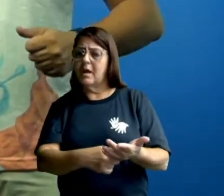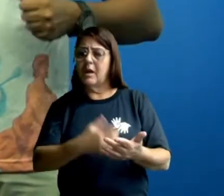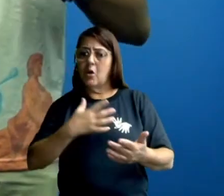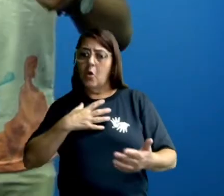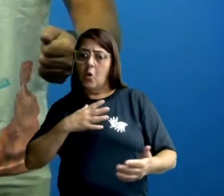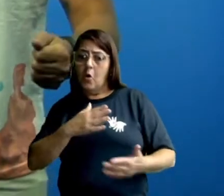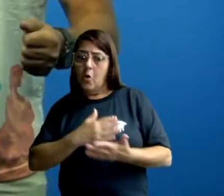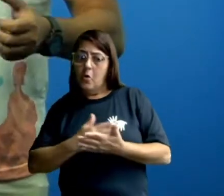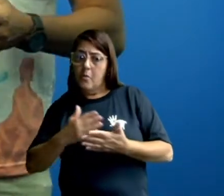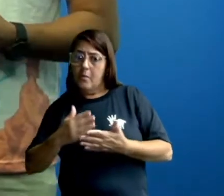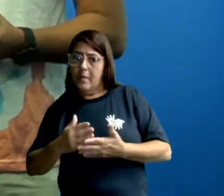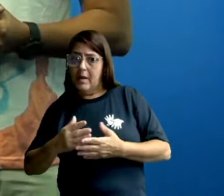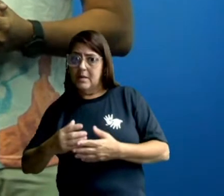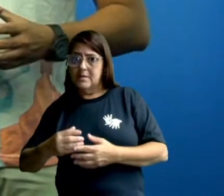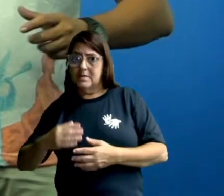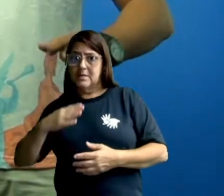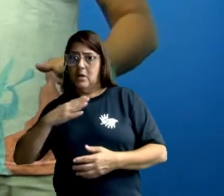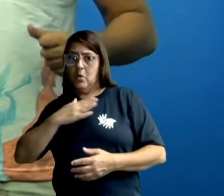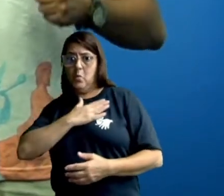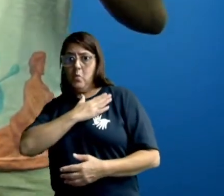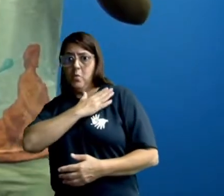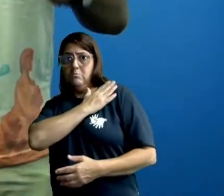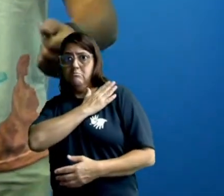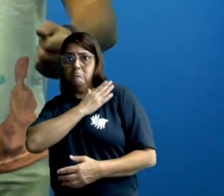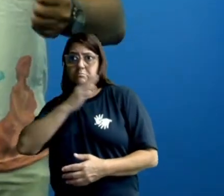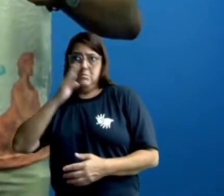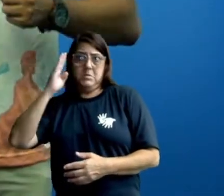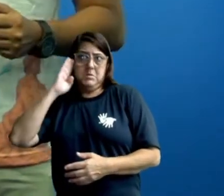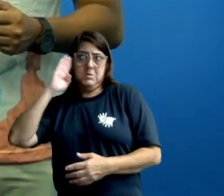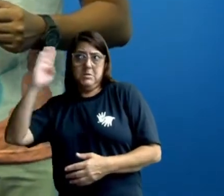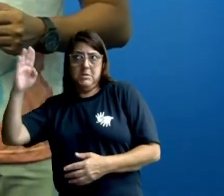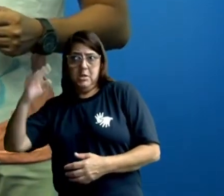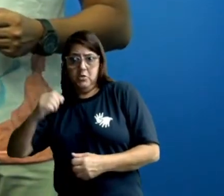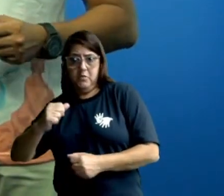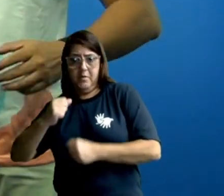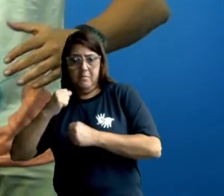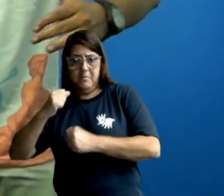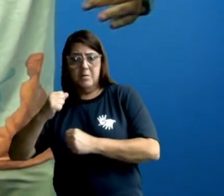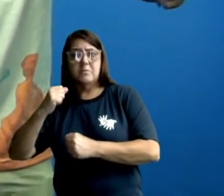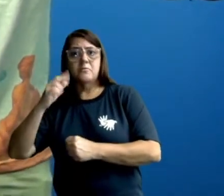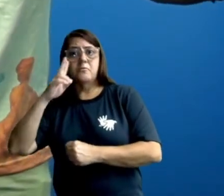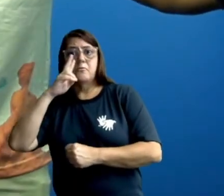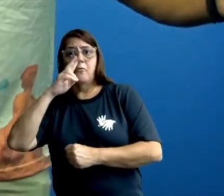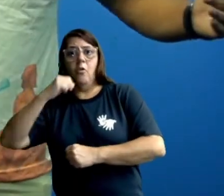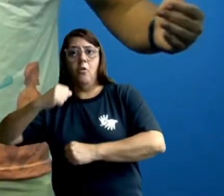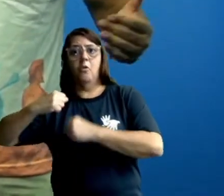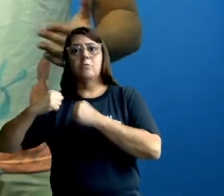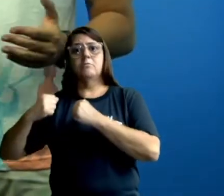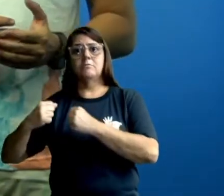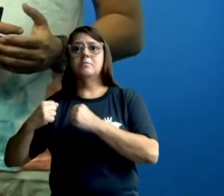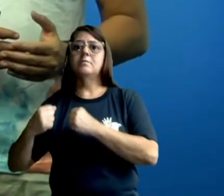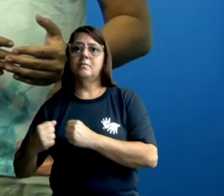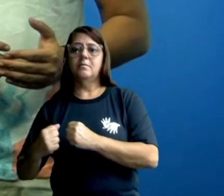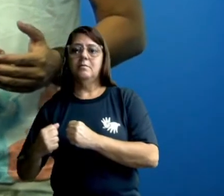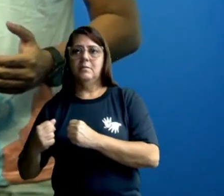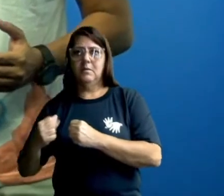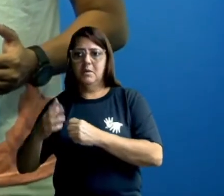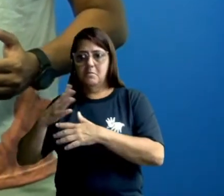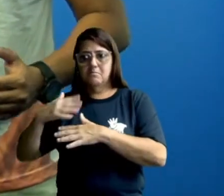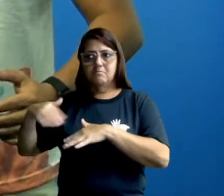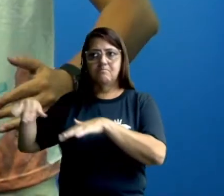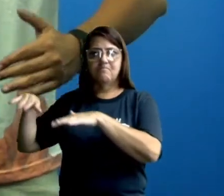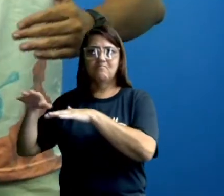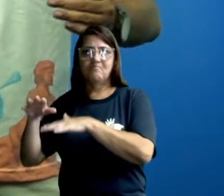armar, começa a fortalecer seu exército, começa uma política expansionista, o que ele chamava de